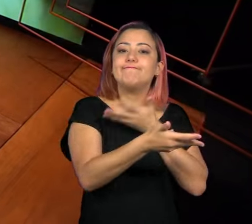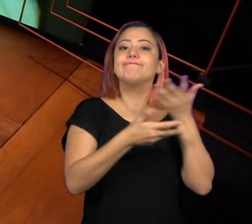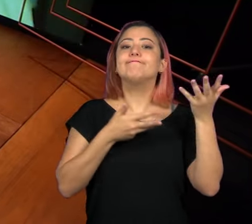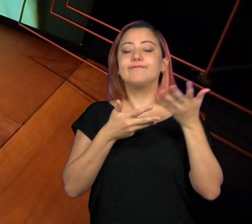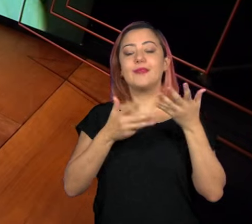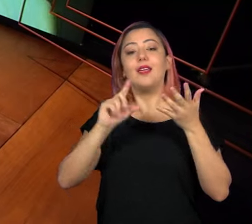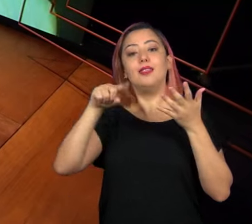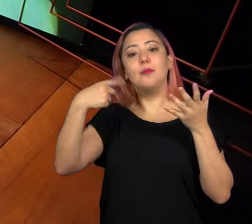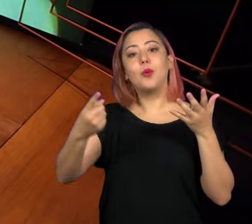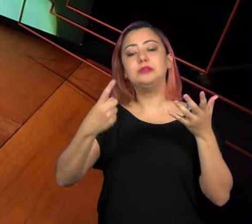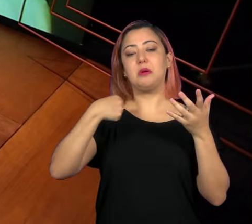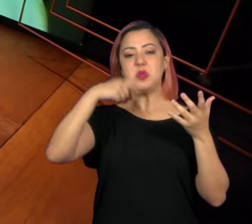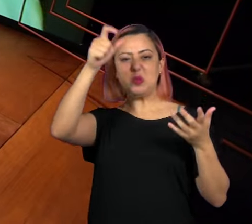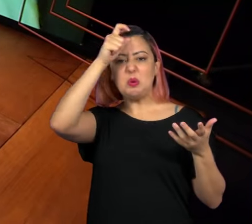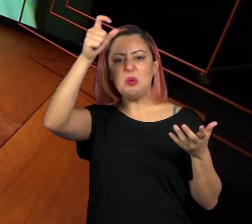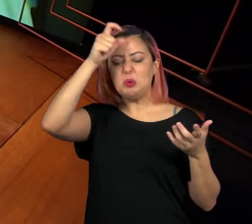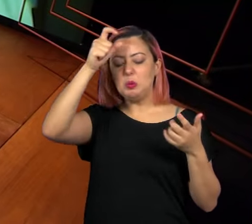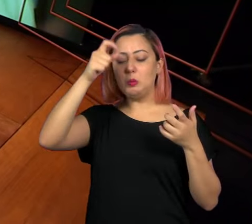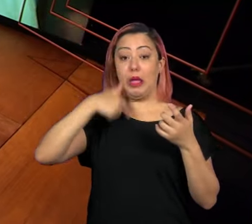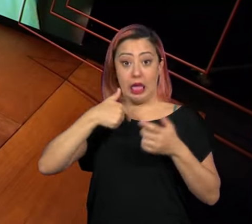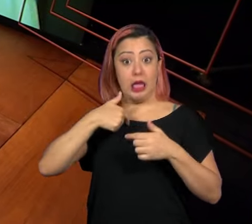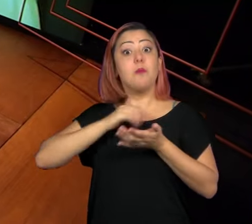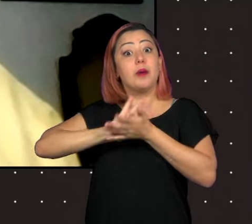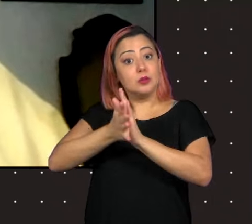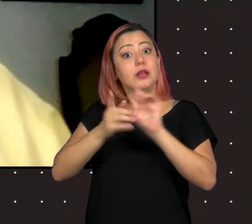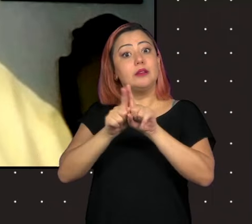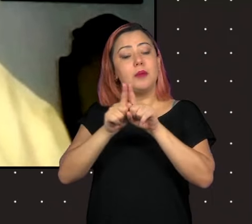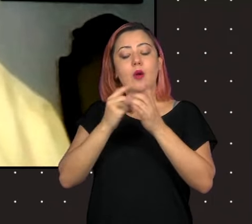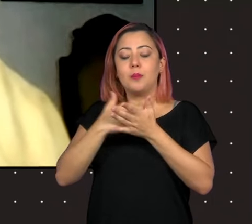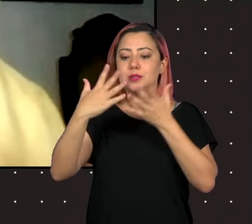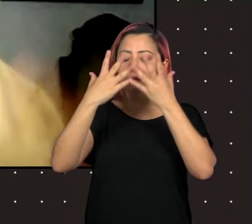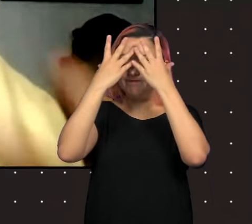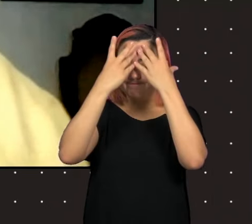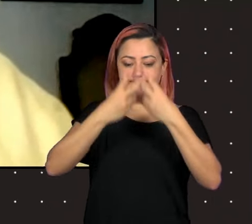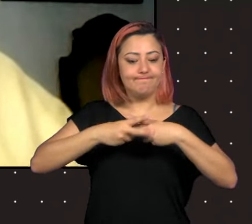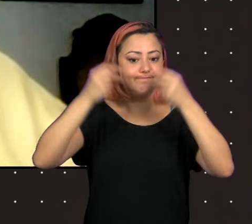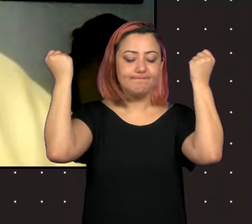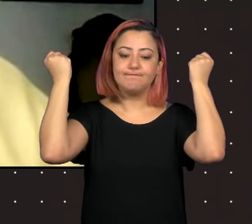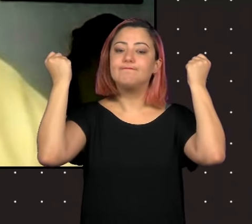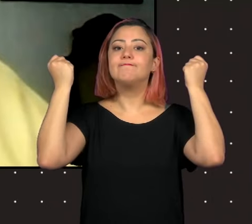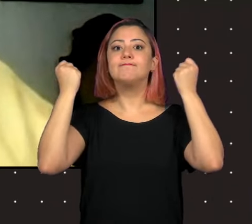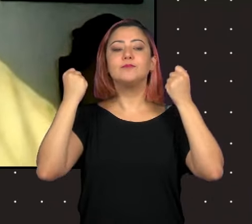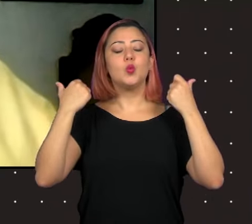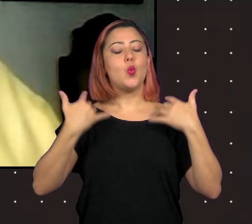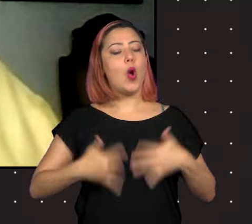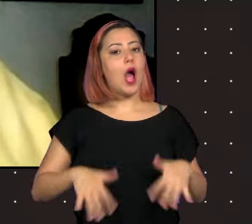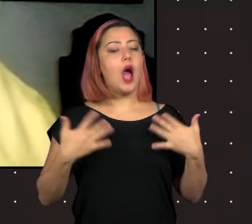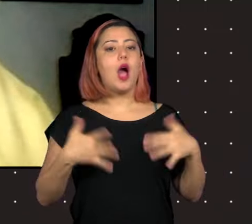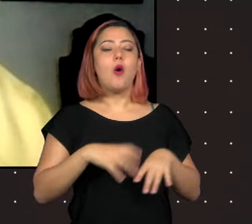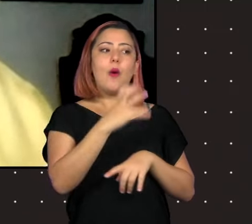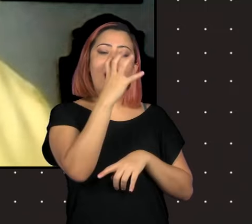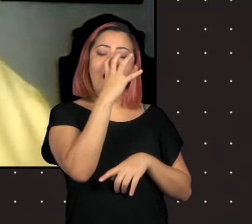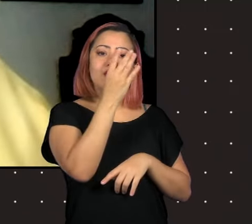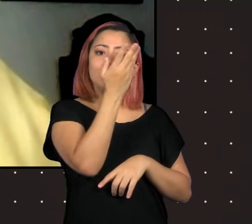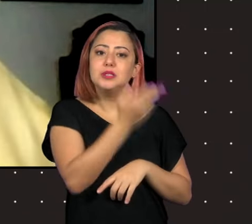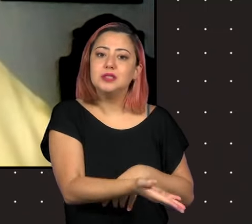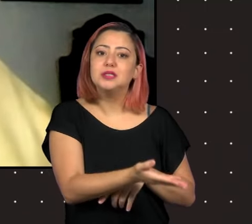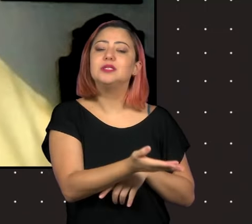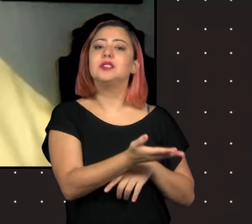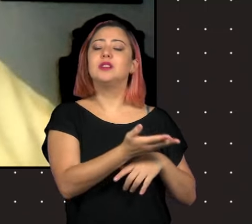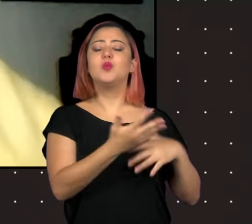turco desapareceu, entende? Um ser humano de uma qualidade enorme, pertencente a